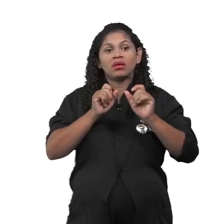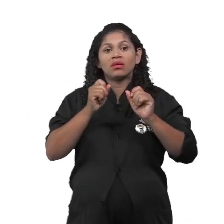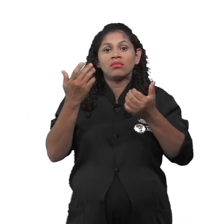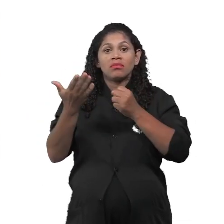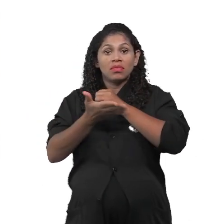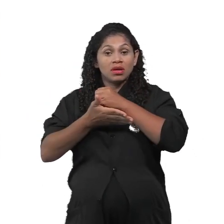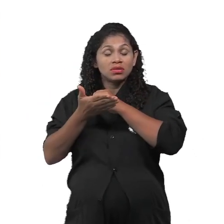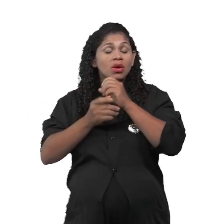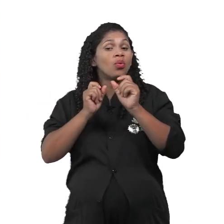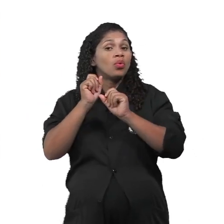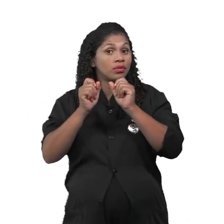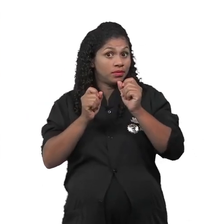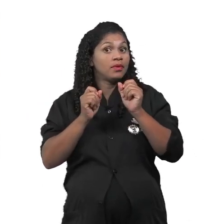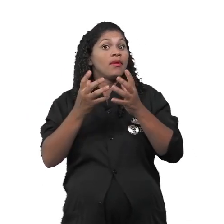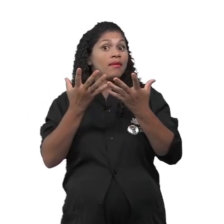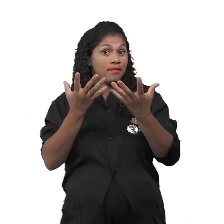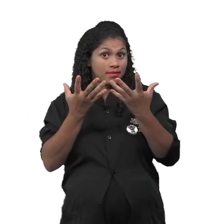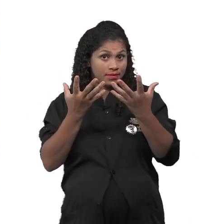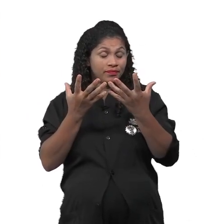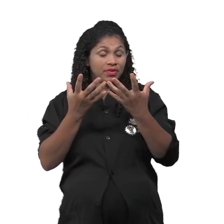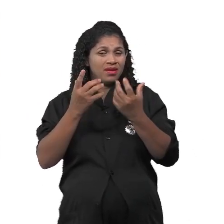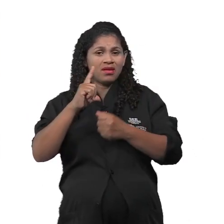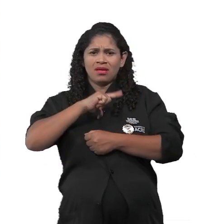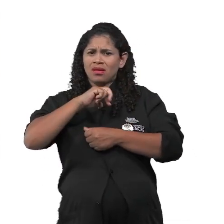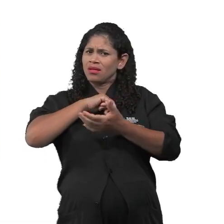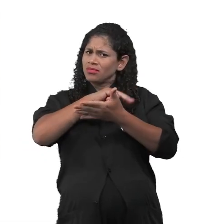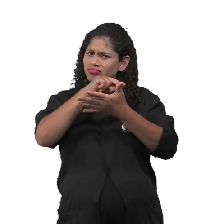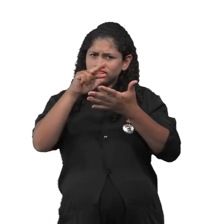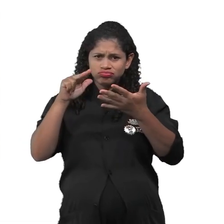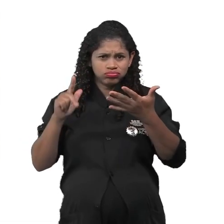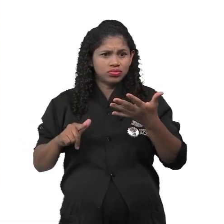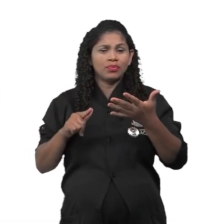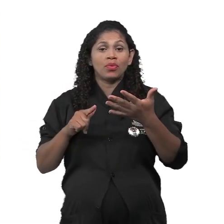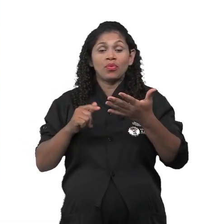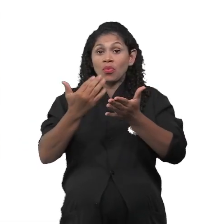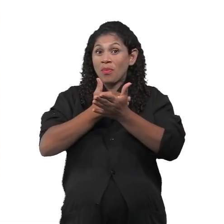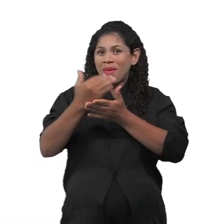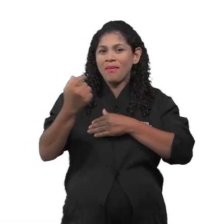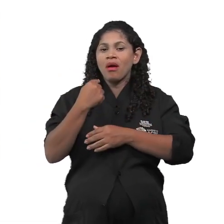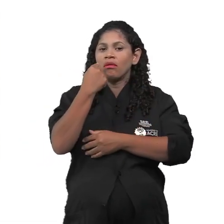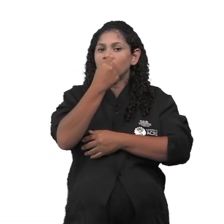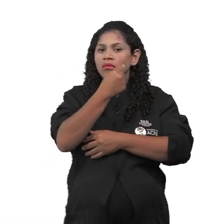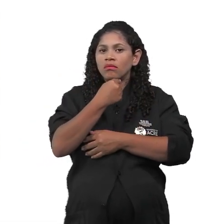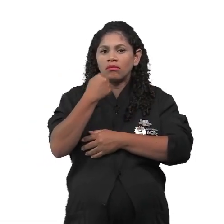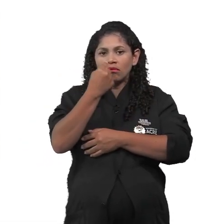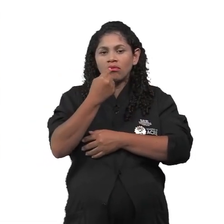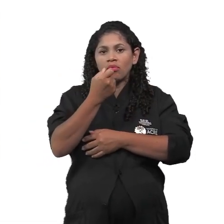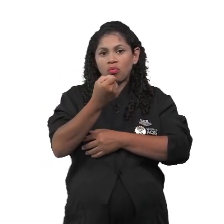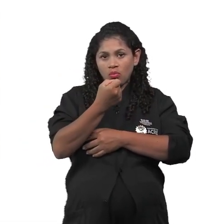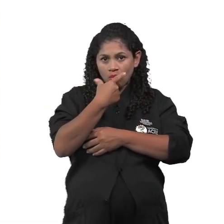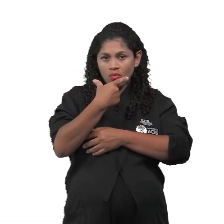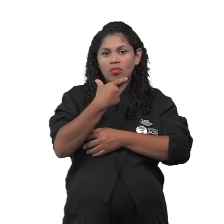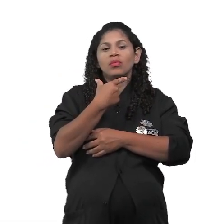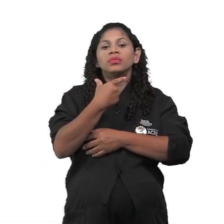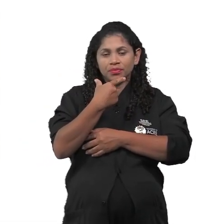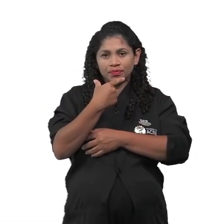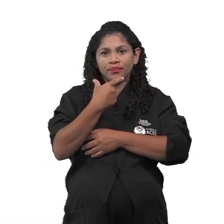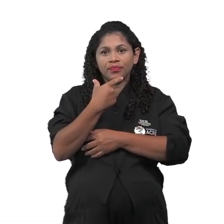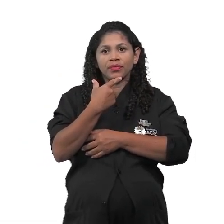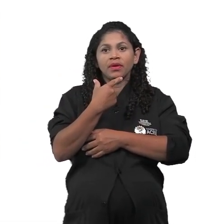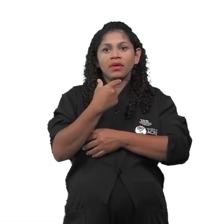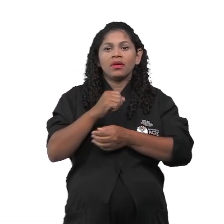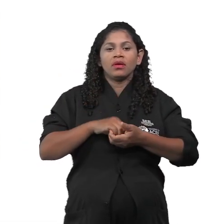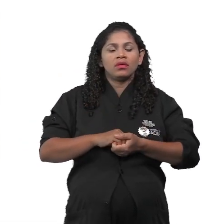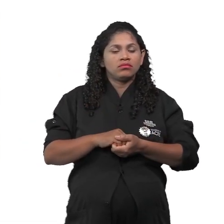ter. E aqui, ó, a gente tem várias vias, né? Começando pela boca, né? A via oral, que é a mais comum. Então, a via